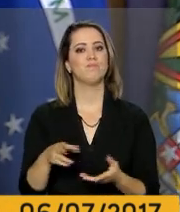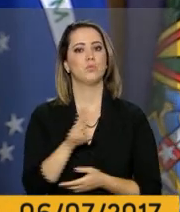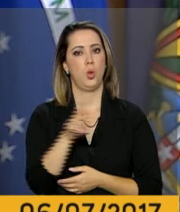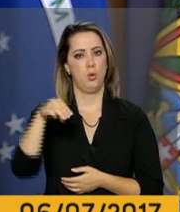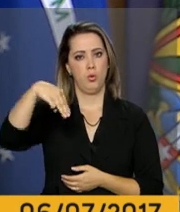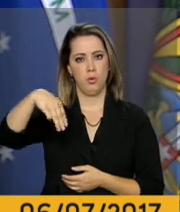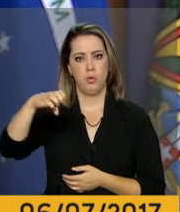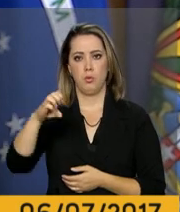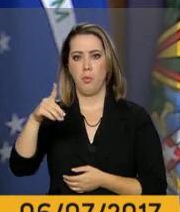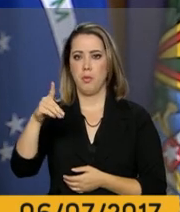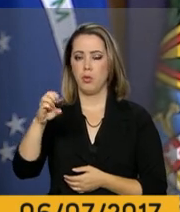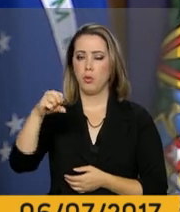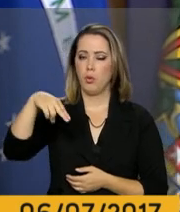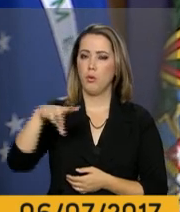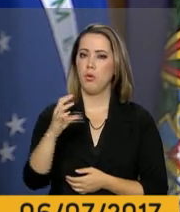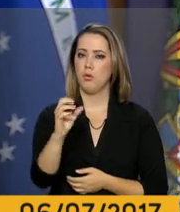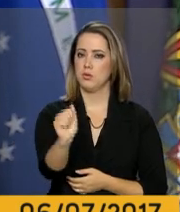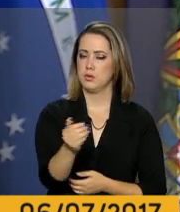pela palavra